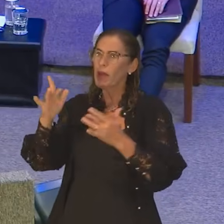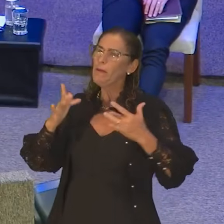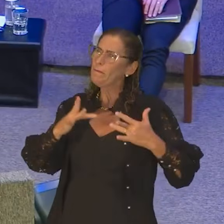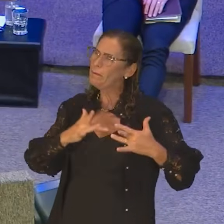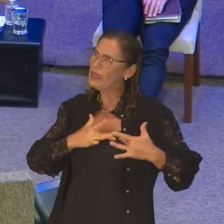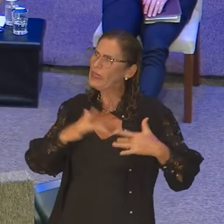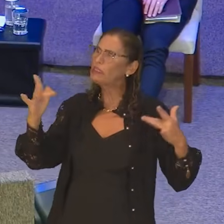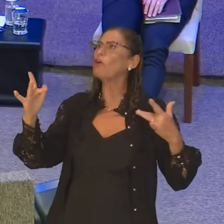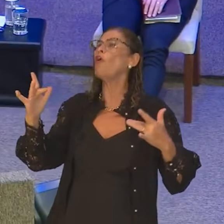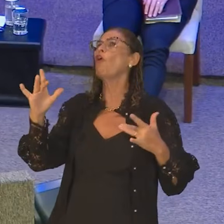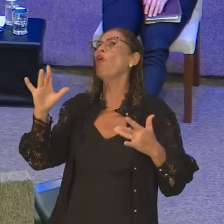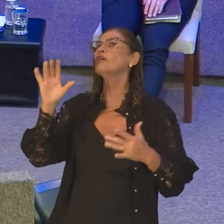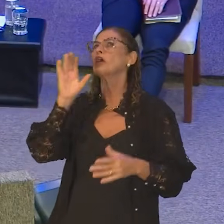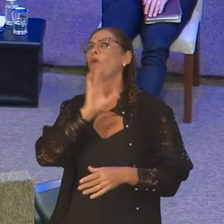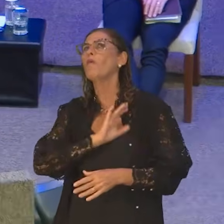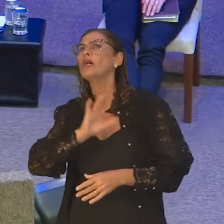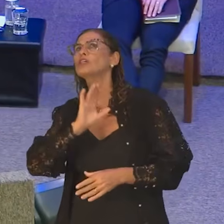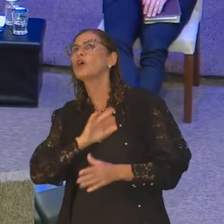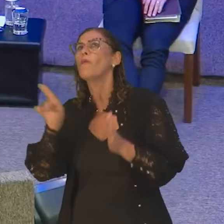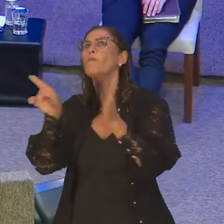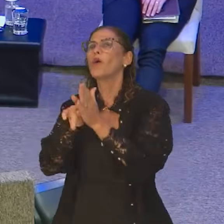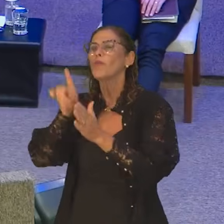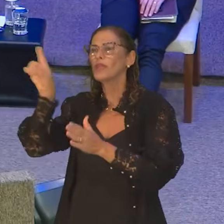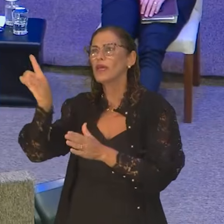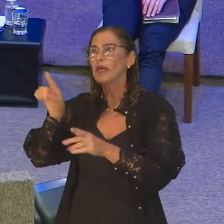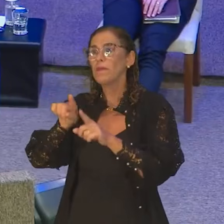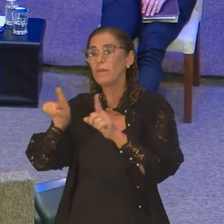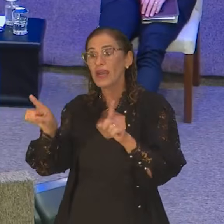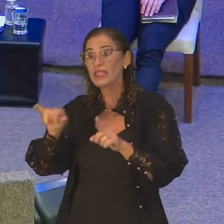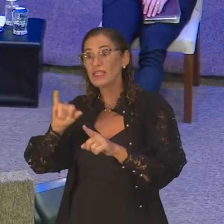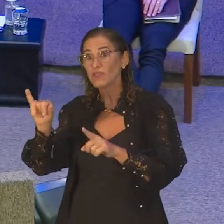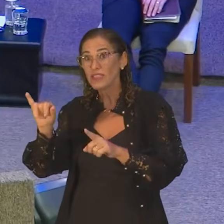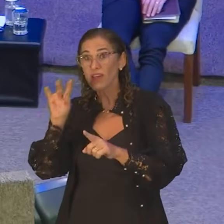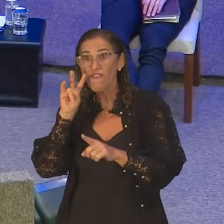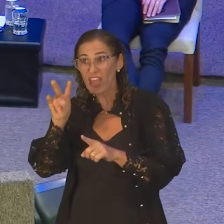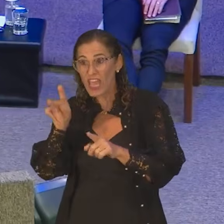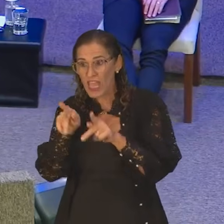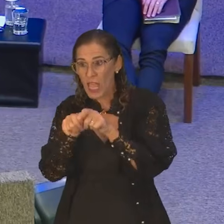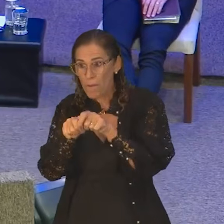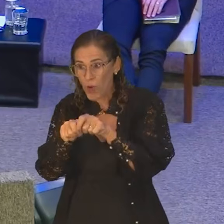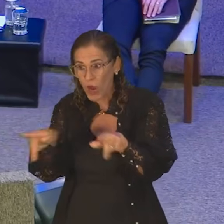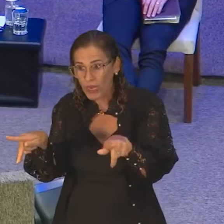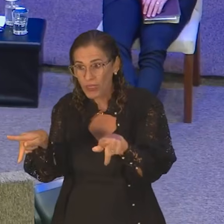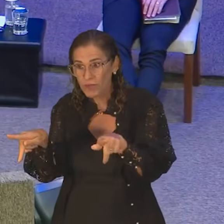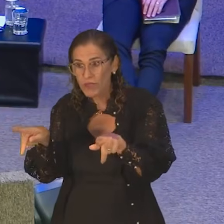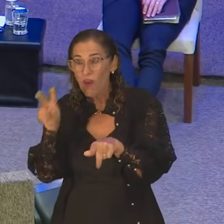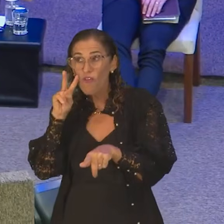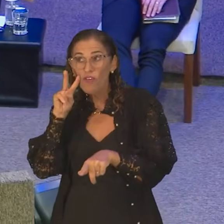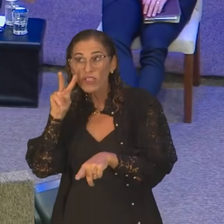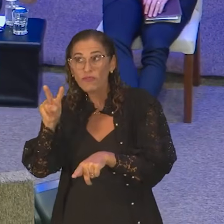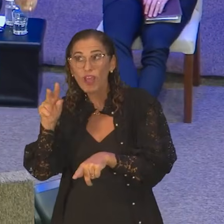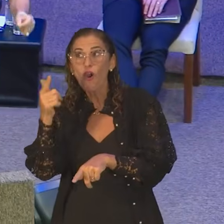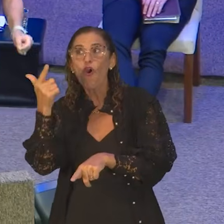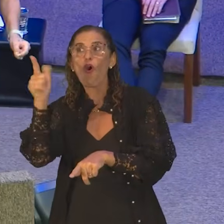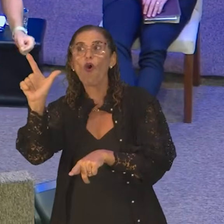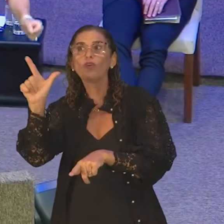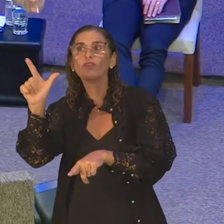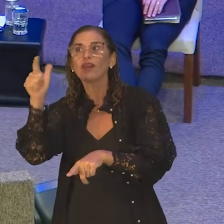piedosa, misericordiosa. Mas se você vai para o Apocalipse, você vai ver o outro